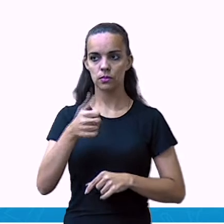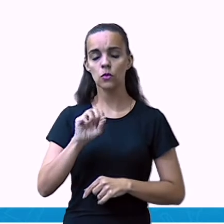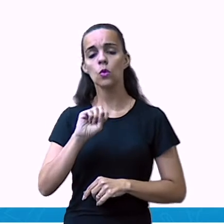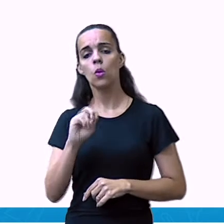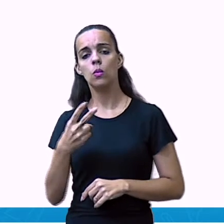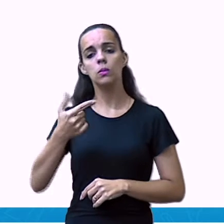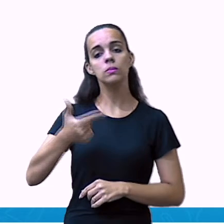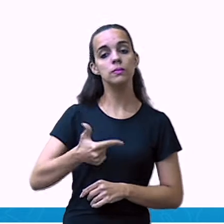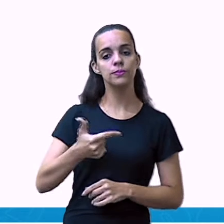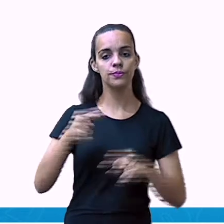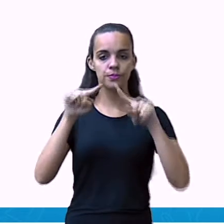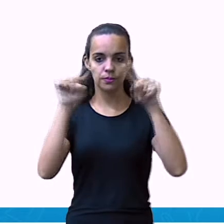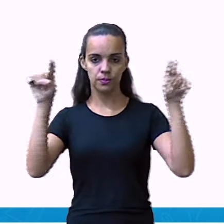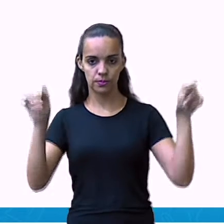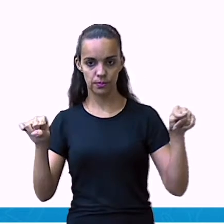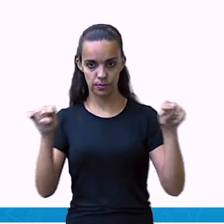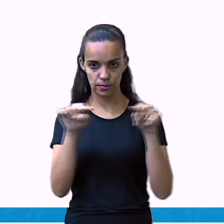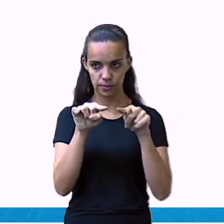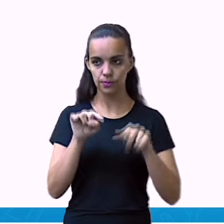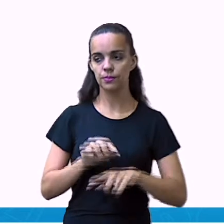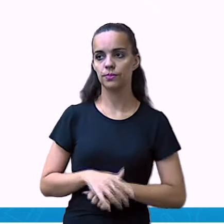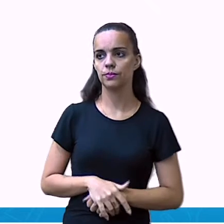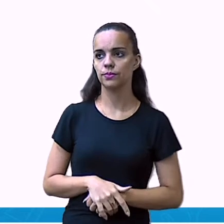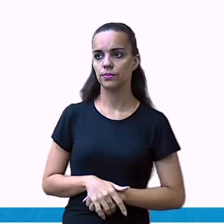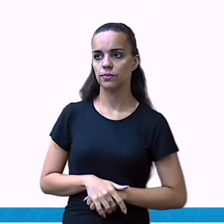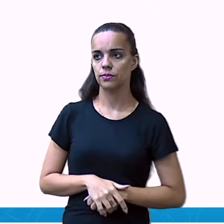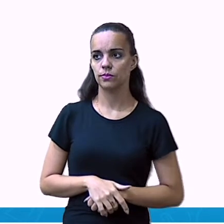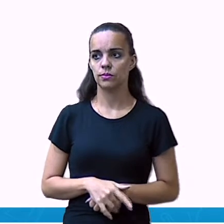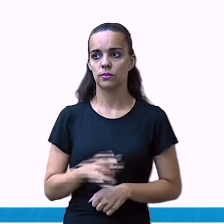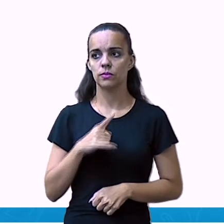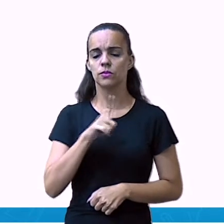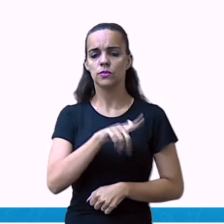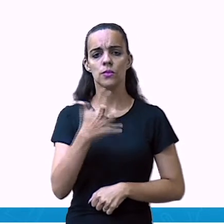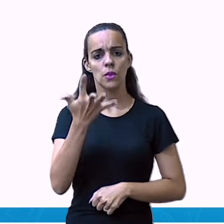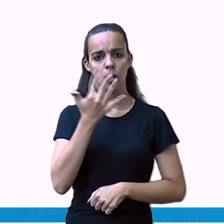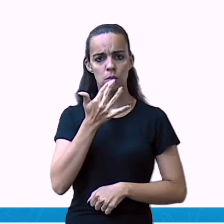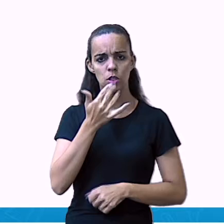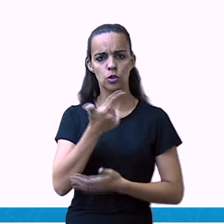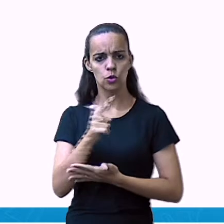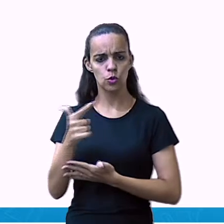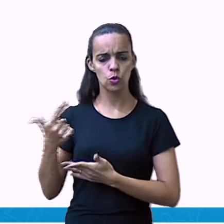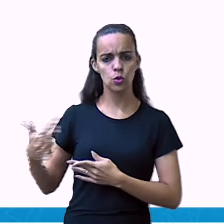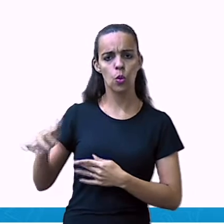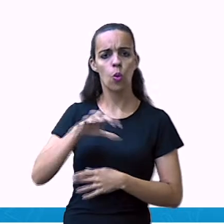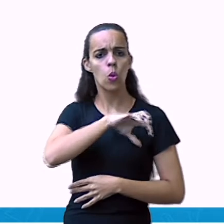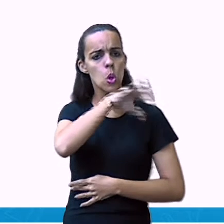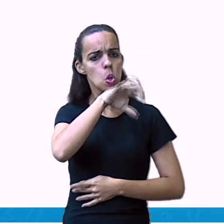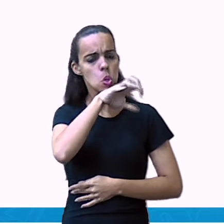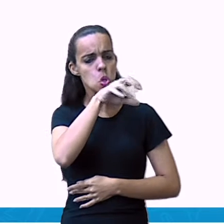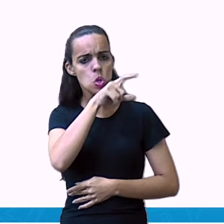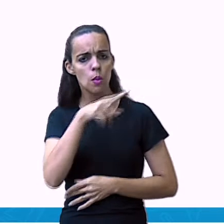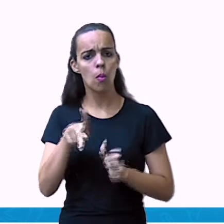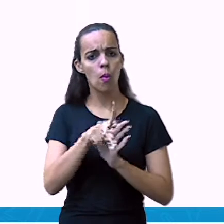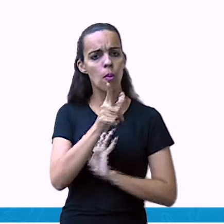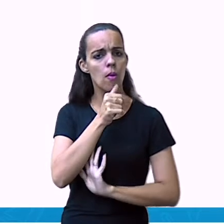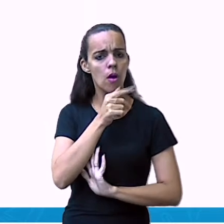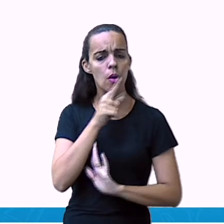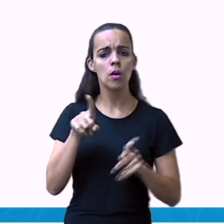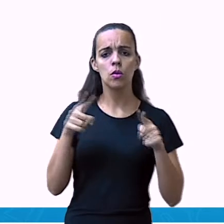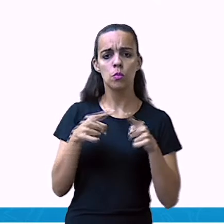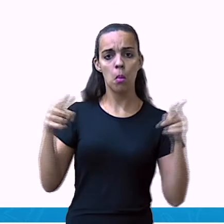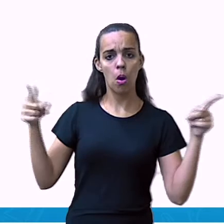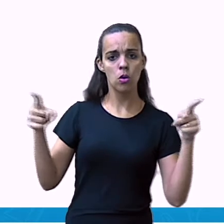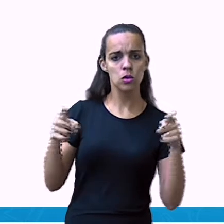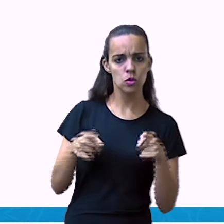do segundo quadrinho? Observem, alimentando-se de outros animais marinhos, dos menores